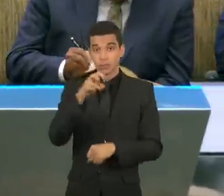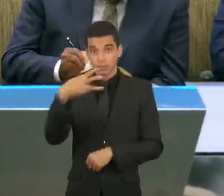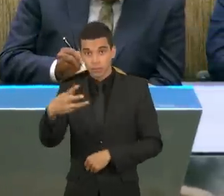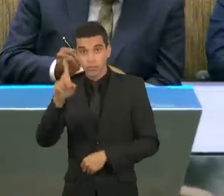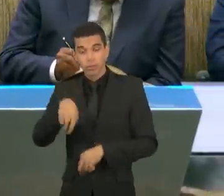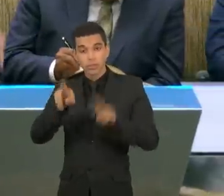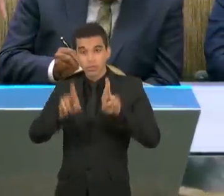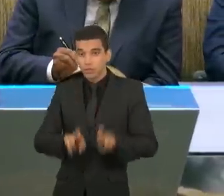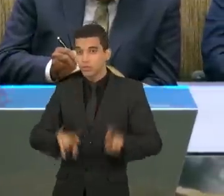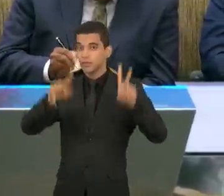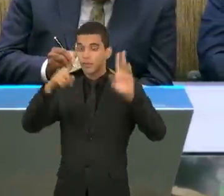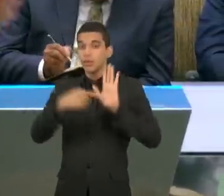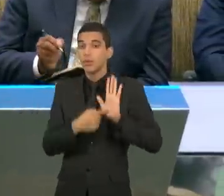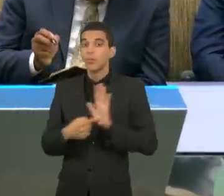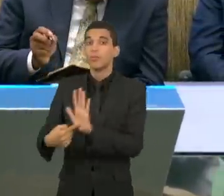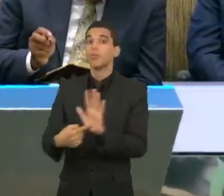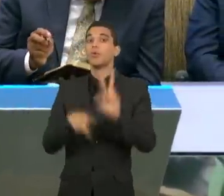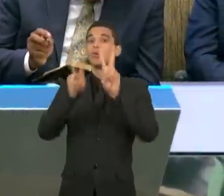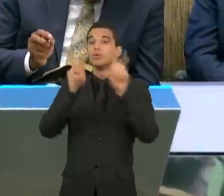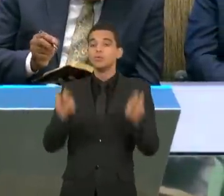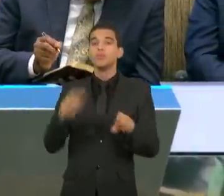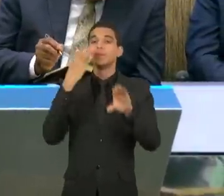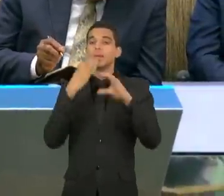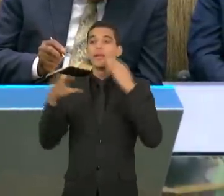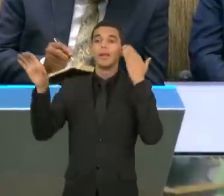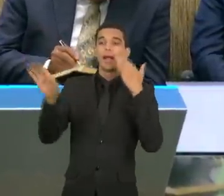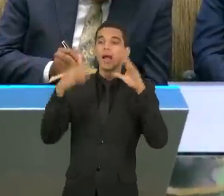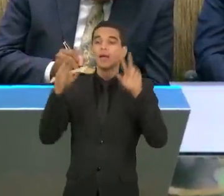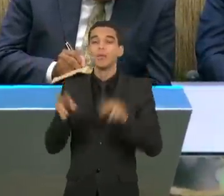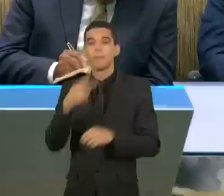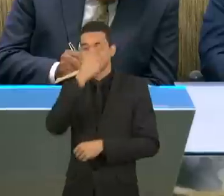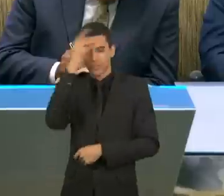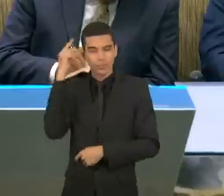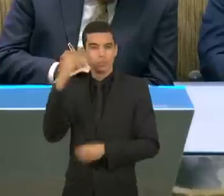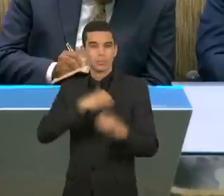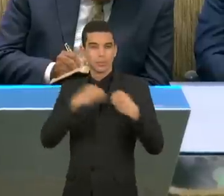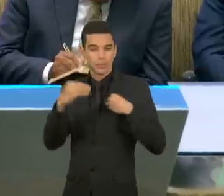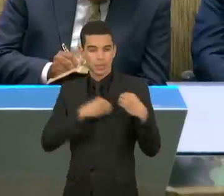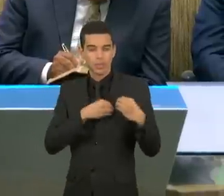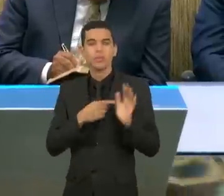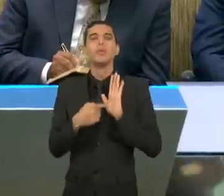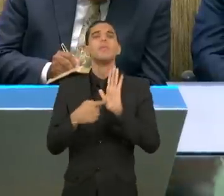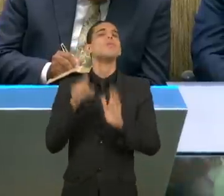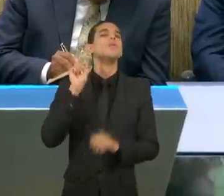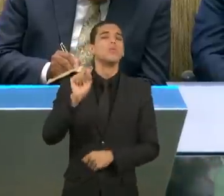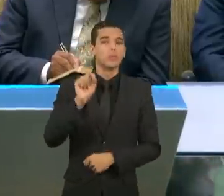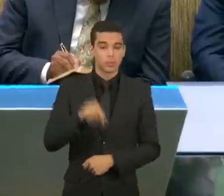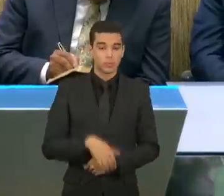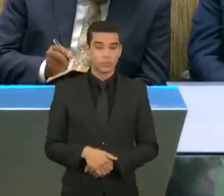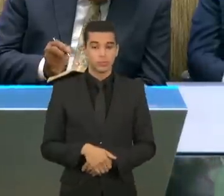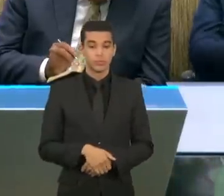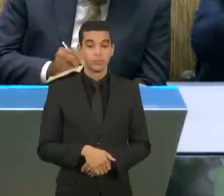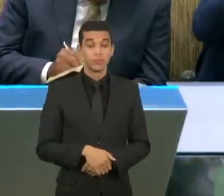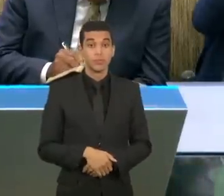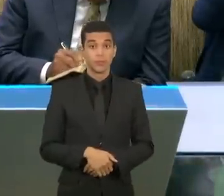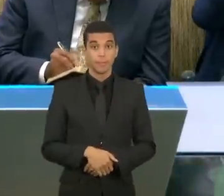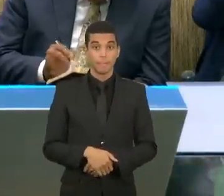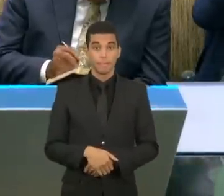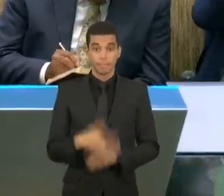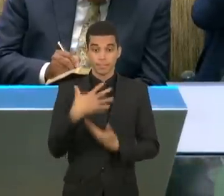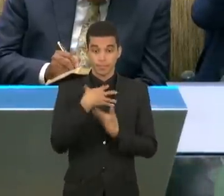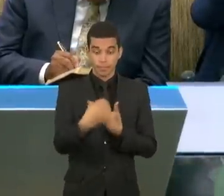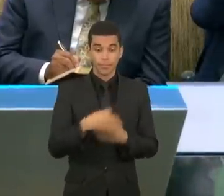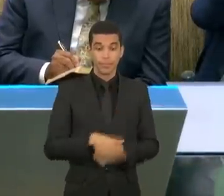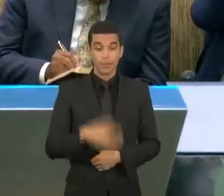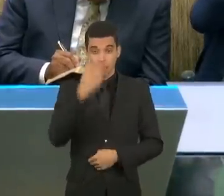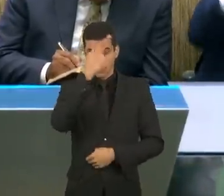é o salmo da canção da doença humana. E o que é que diz aí? Leia comigo. Disse o néscio em seu